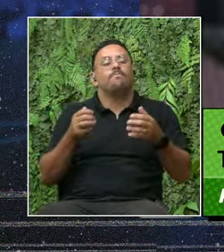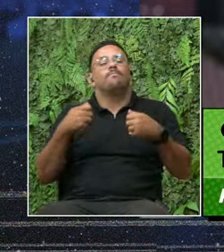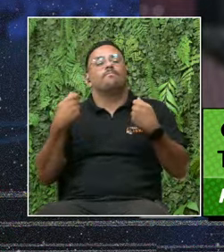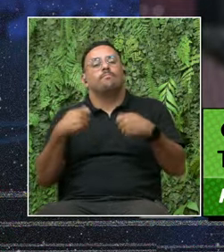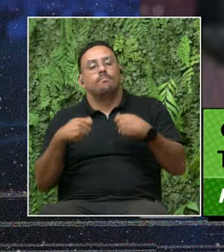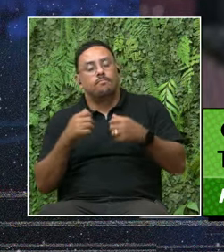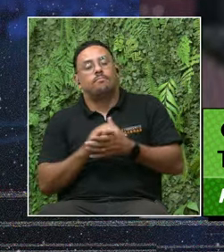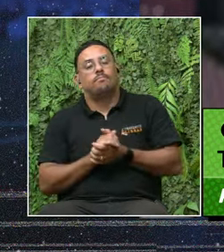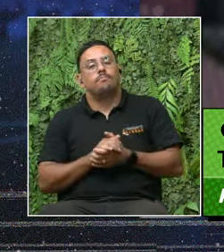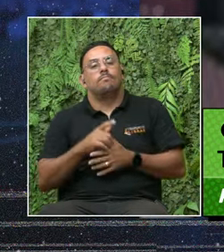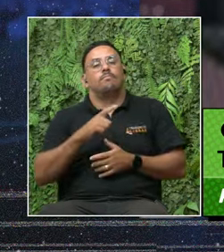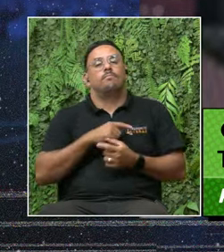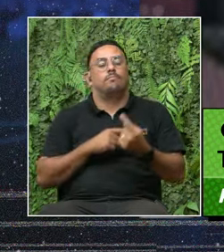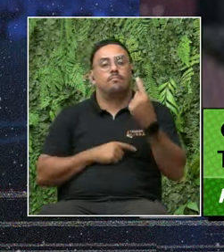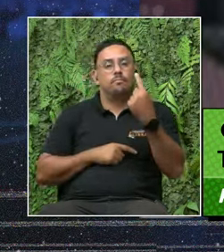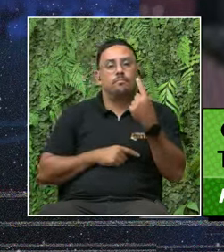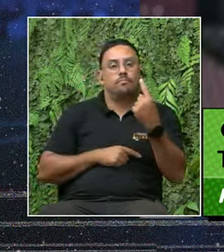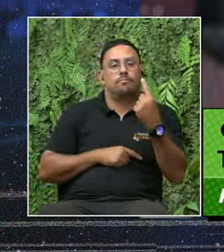chea